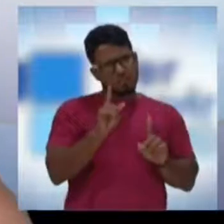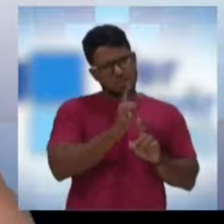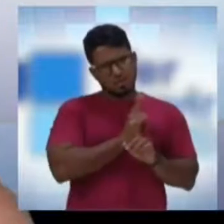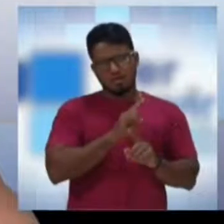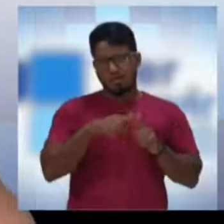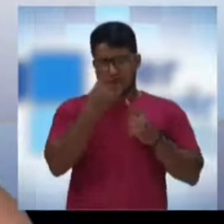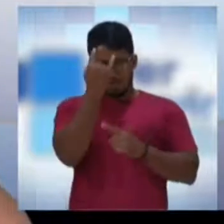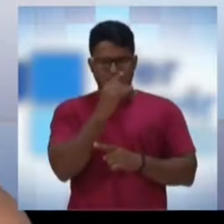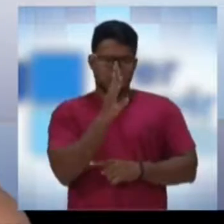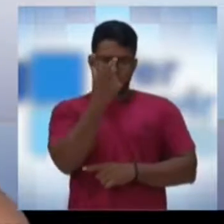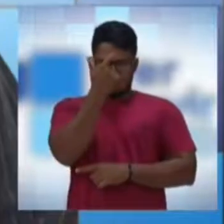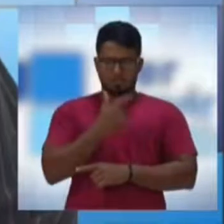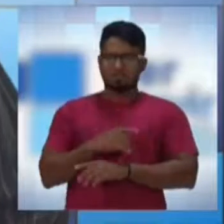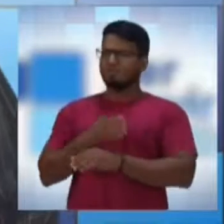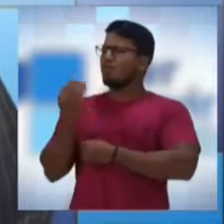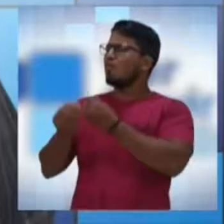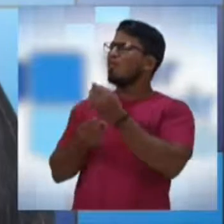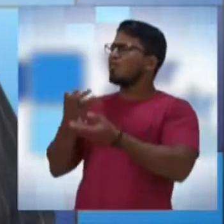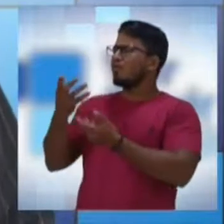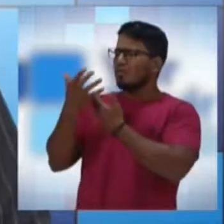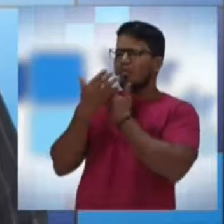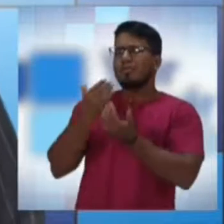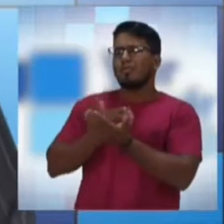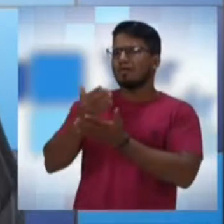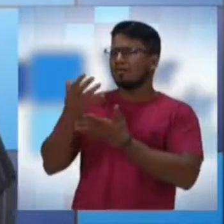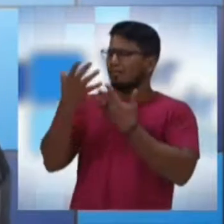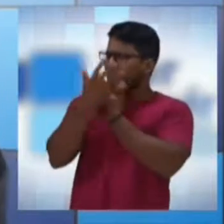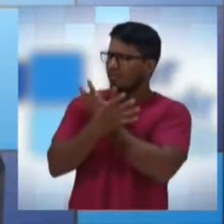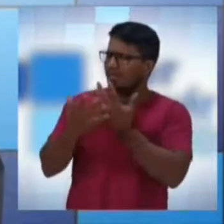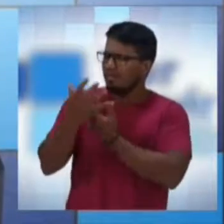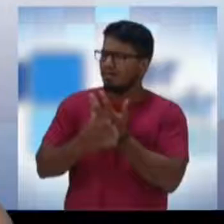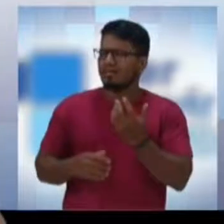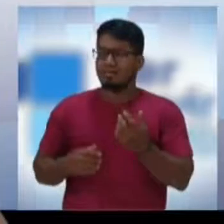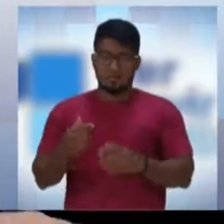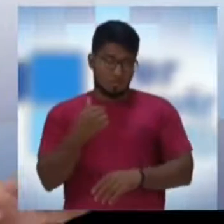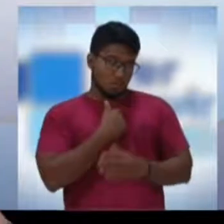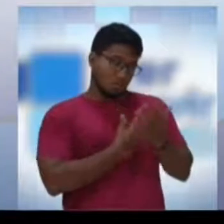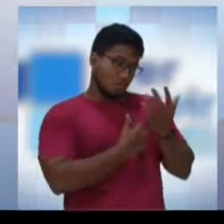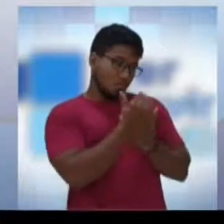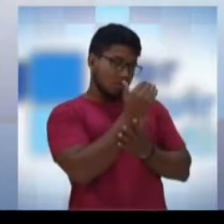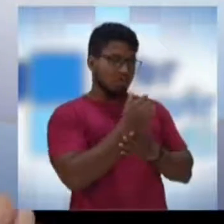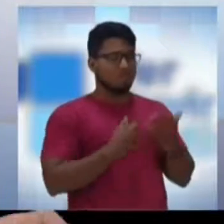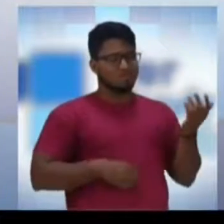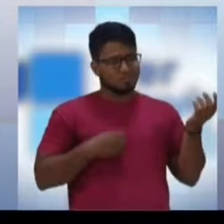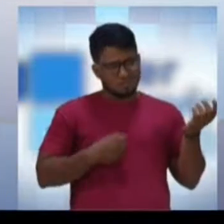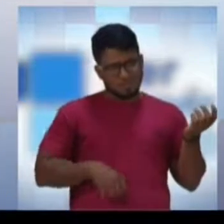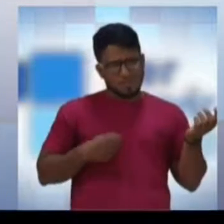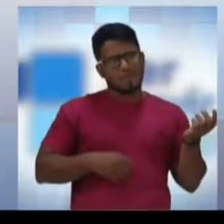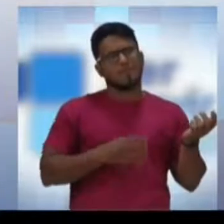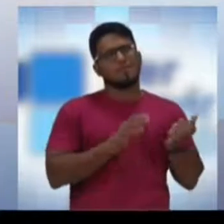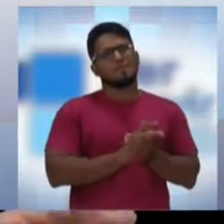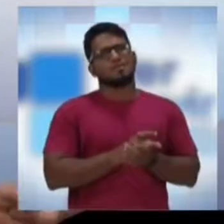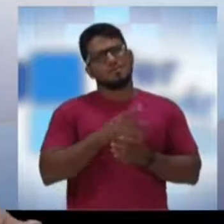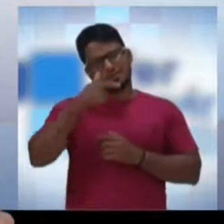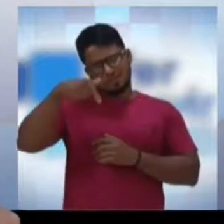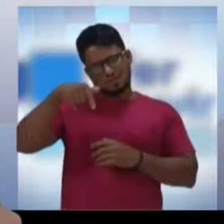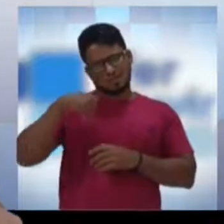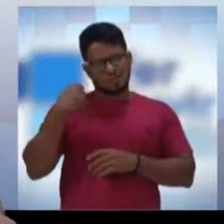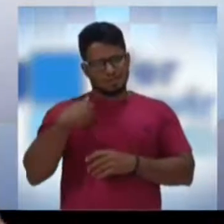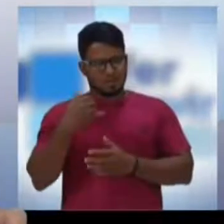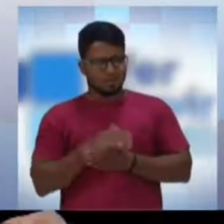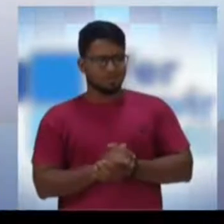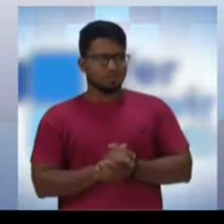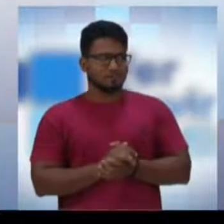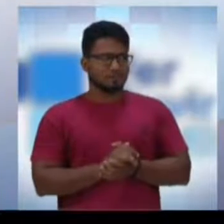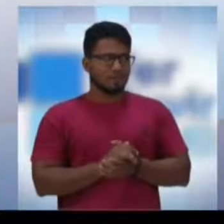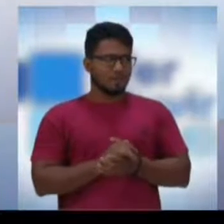também. E a música, como entrou na sua vida? Bom, eu comecei a tocar violão com 7 anos,